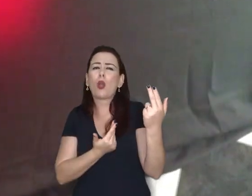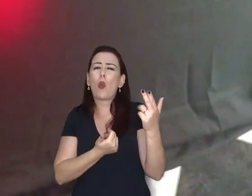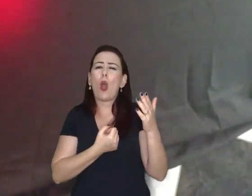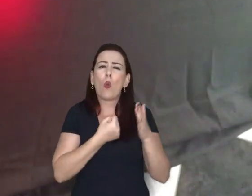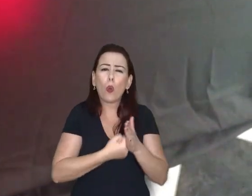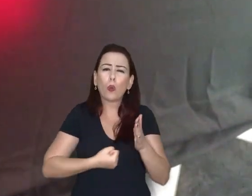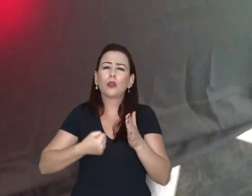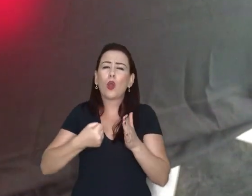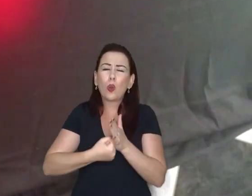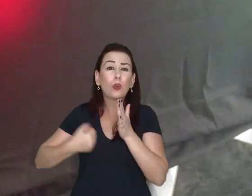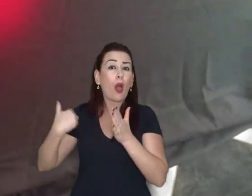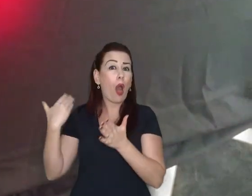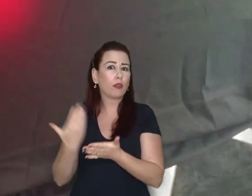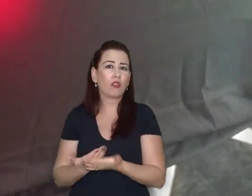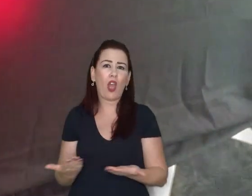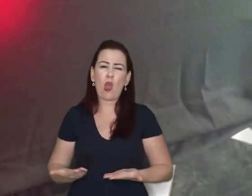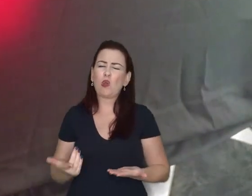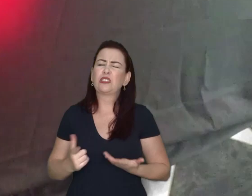luta.